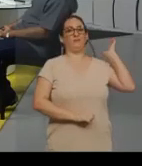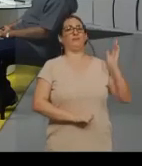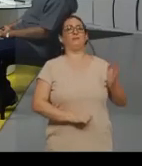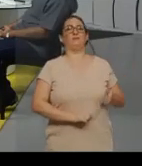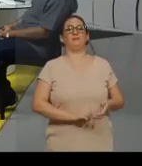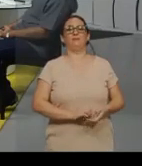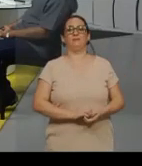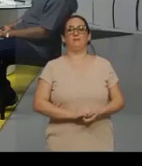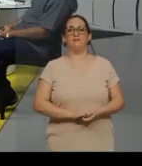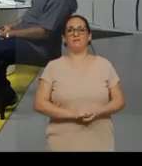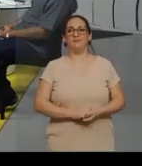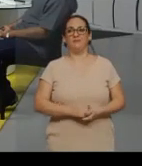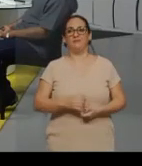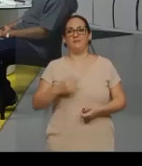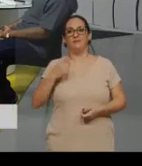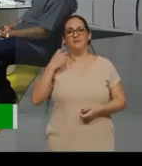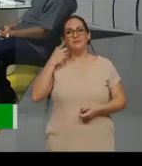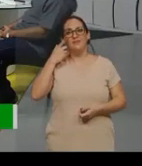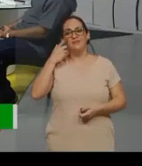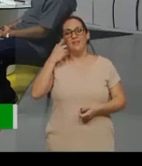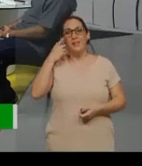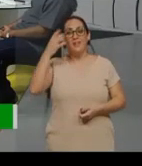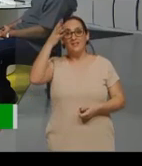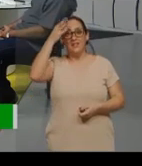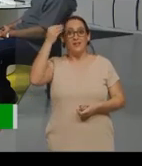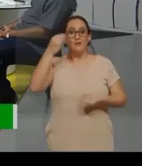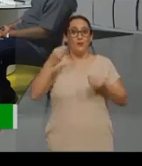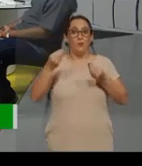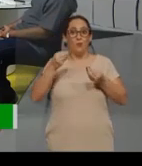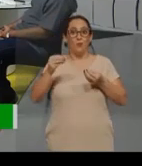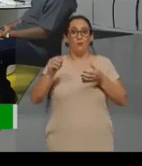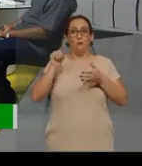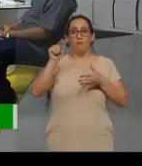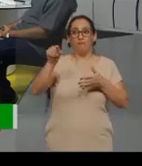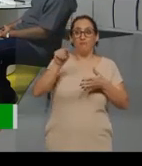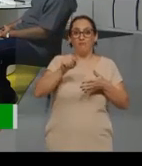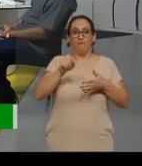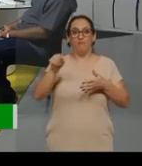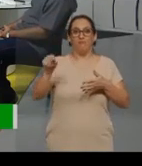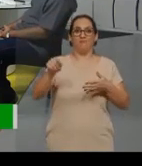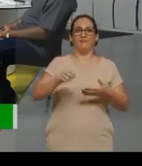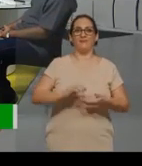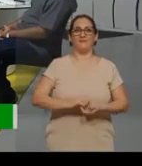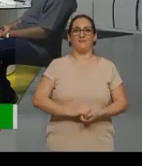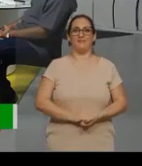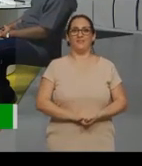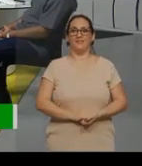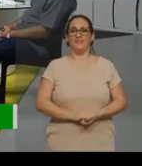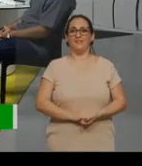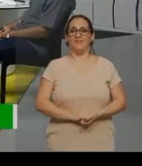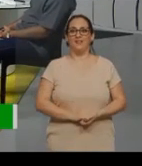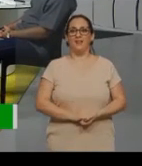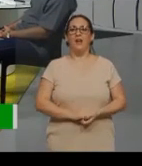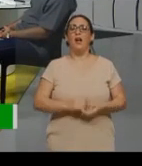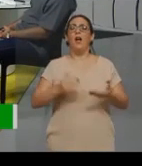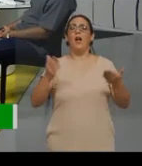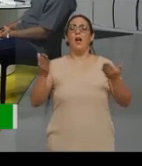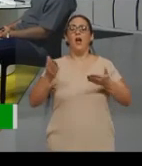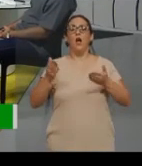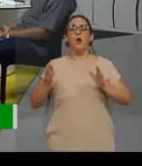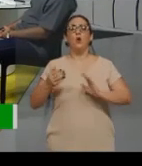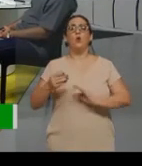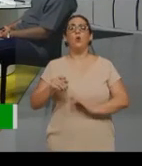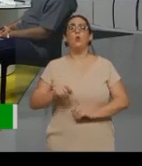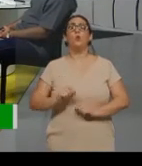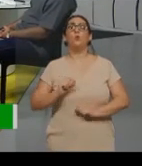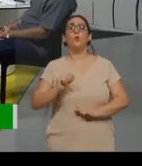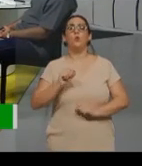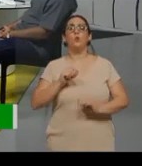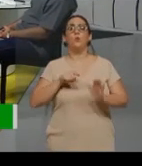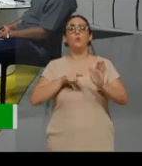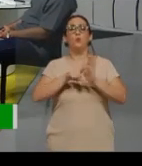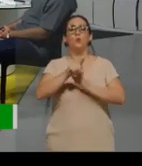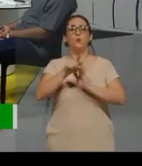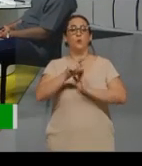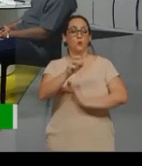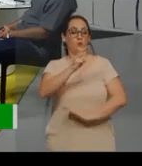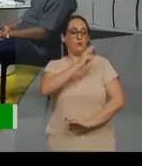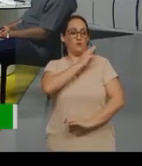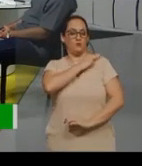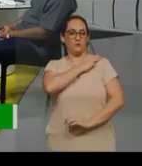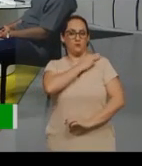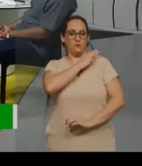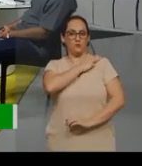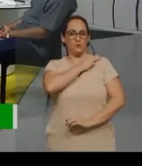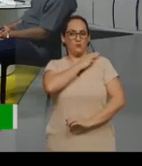apago. Esqueci. Vamos para a próxima. Vou deixar já o quadro aqui. A nossa próxima dúvida é uma dúvida de terceiro ano.